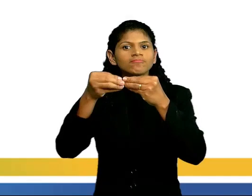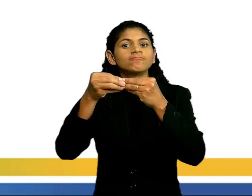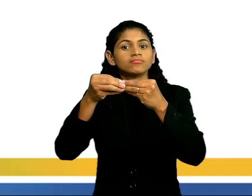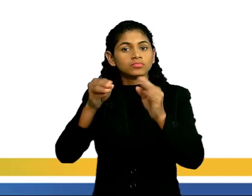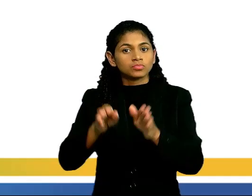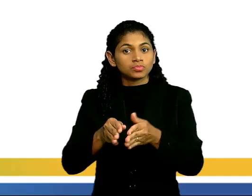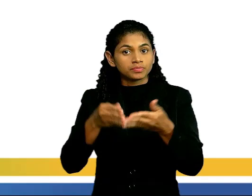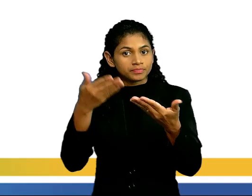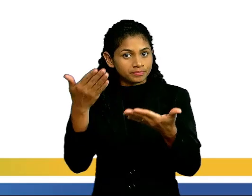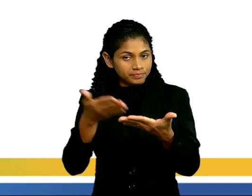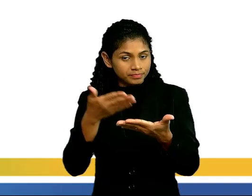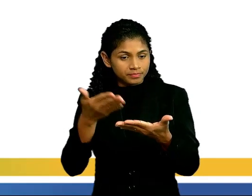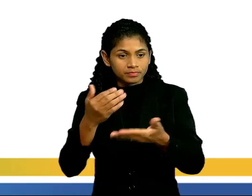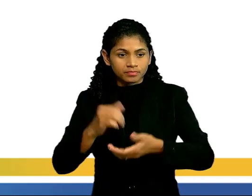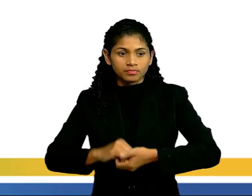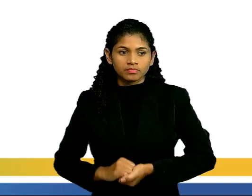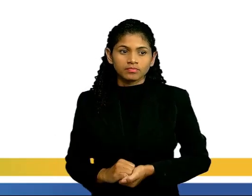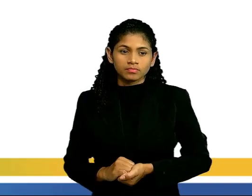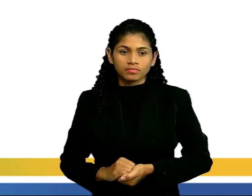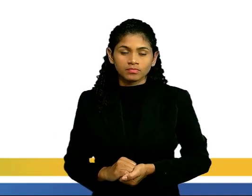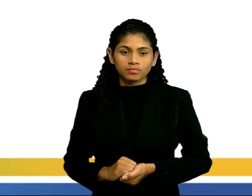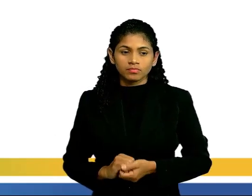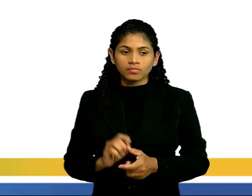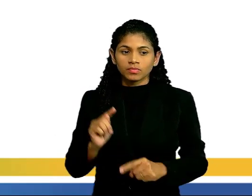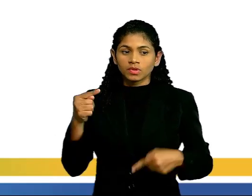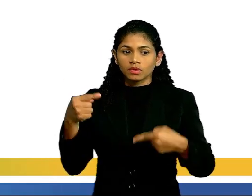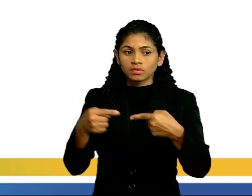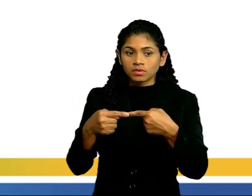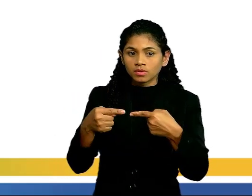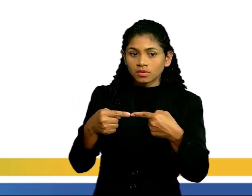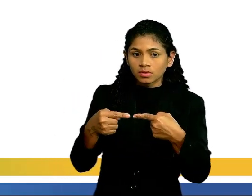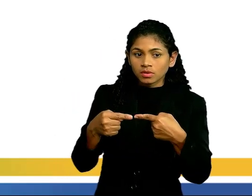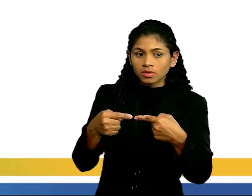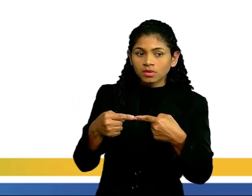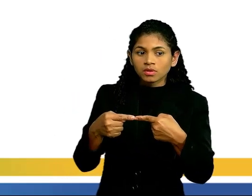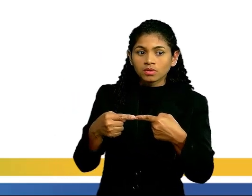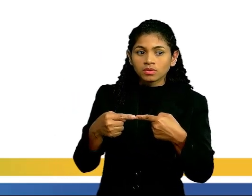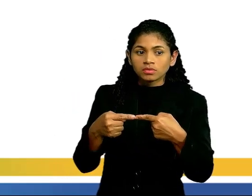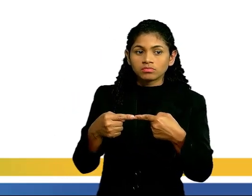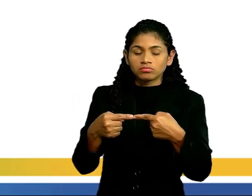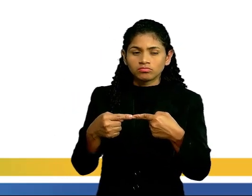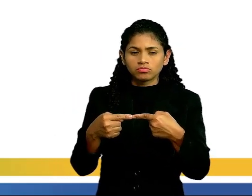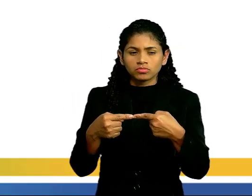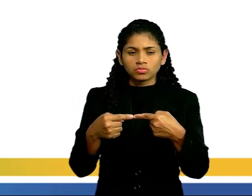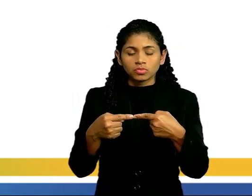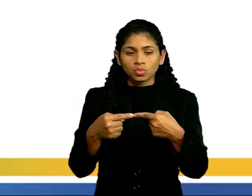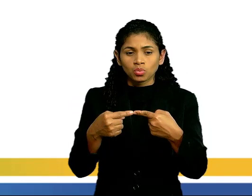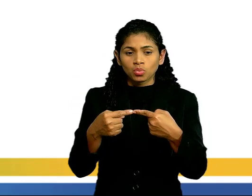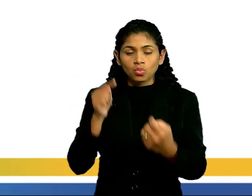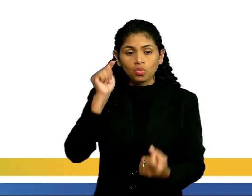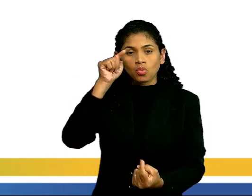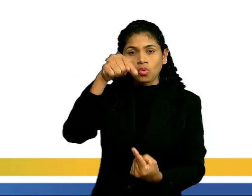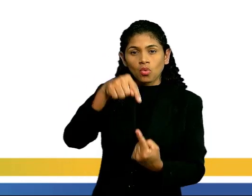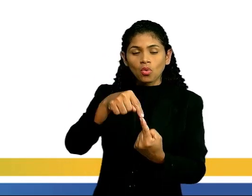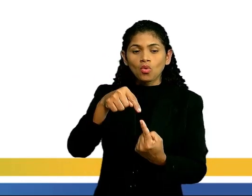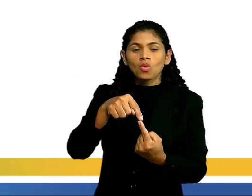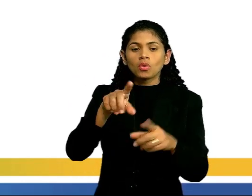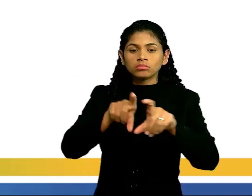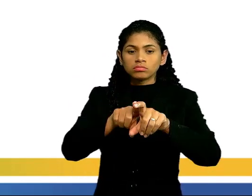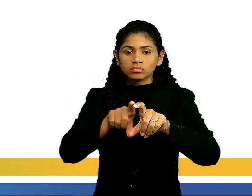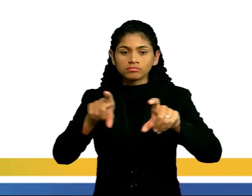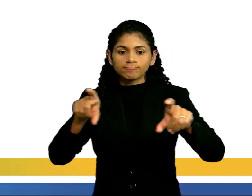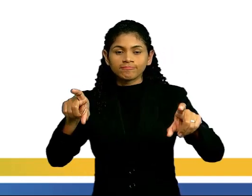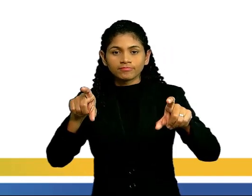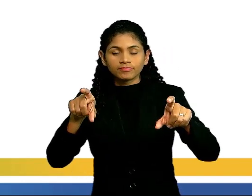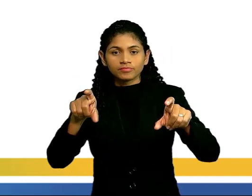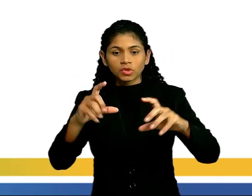tá? Diz assim: identifica-se como objetivo do fragmento extraído da 4ª capa do livro, Quarto de